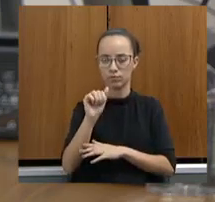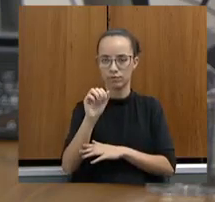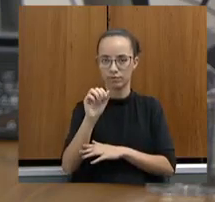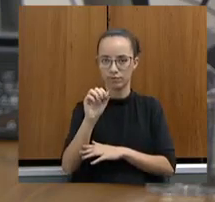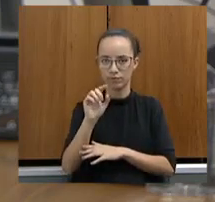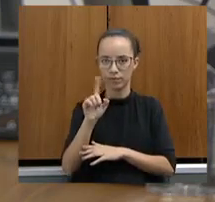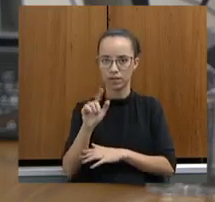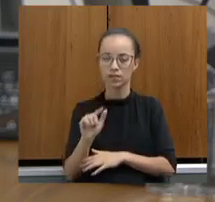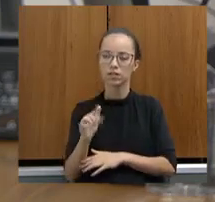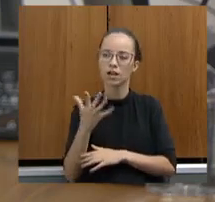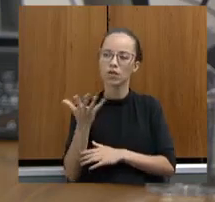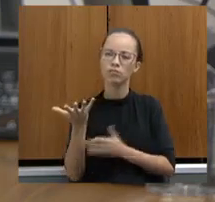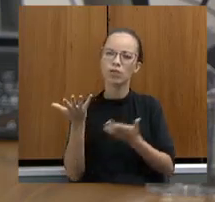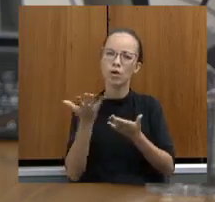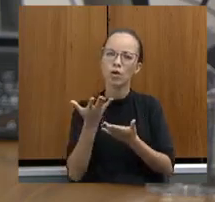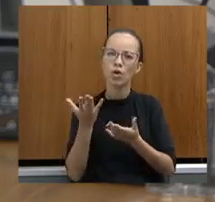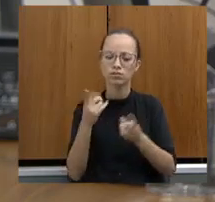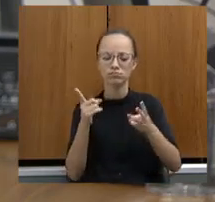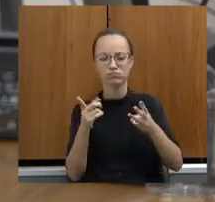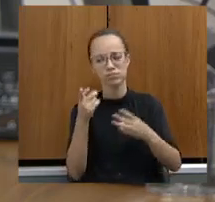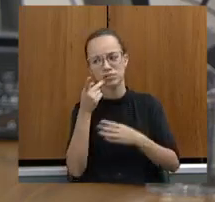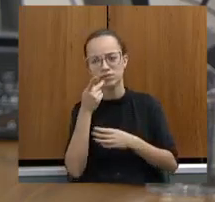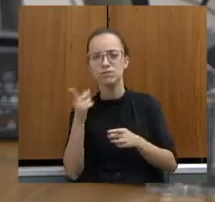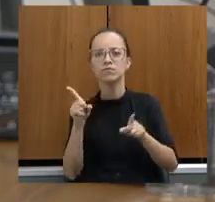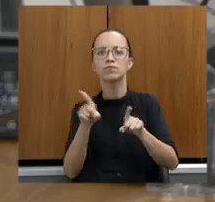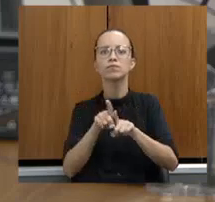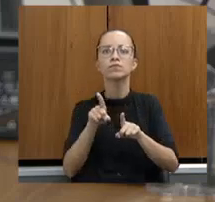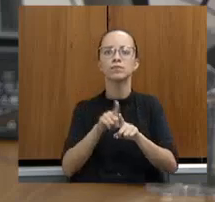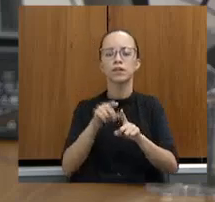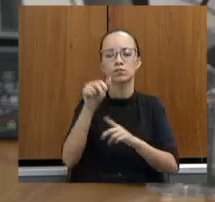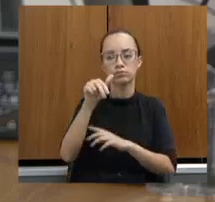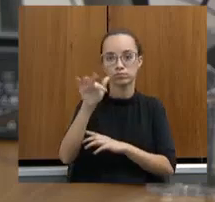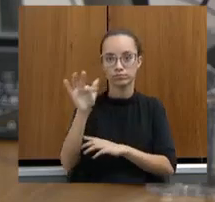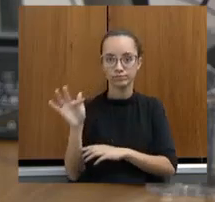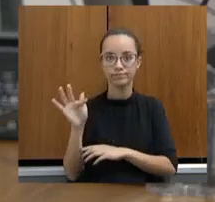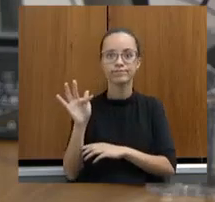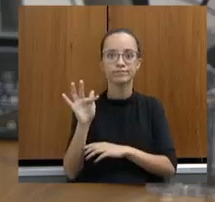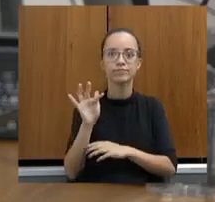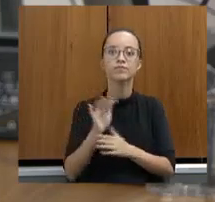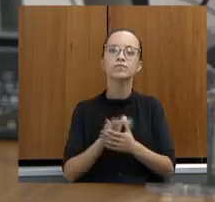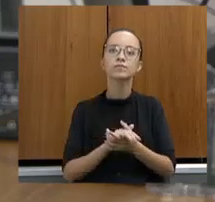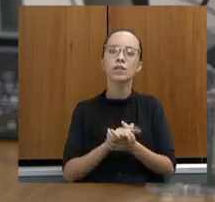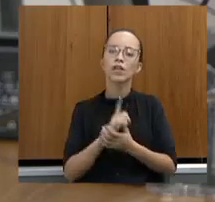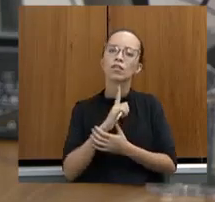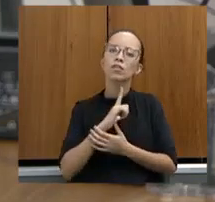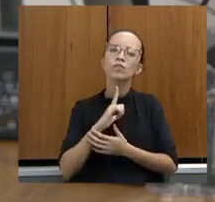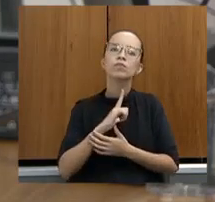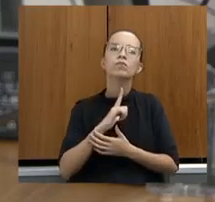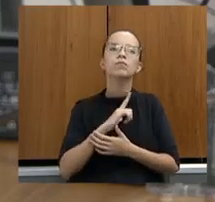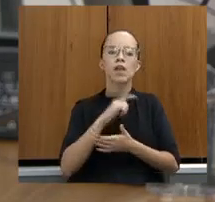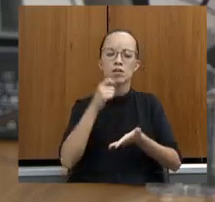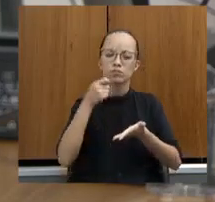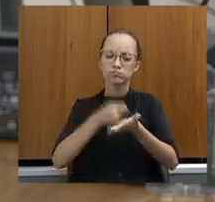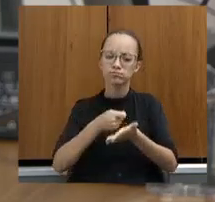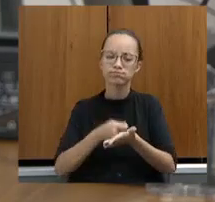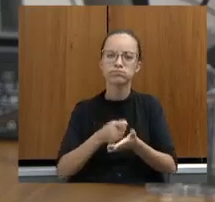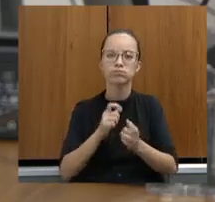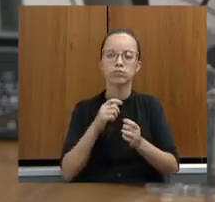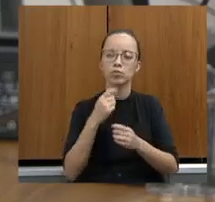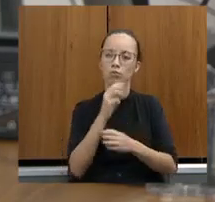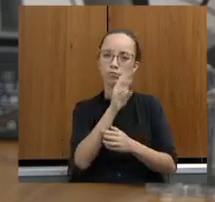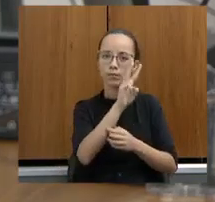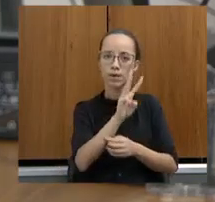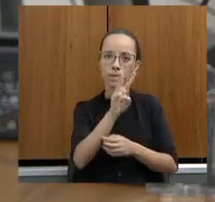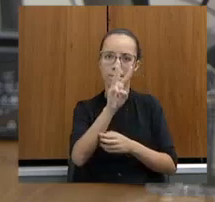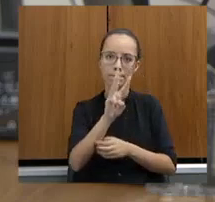fiscal o senhor tá certíssimo eu acho que tem que ser apresentado já há a exigência nós publicanos já no site